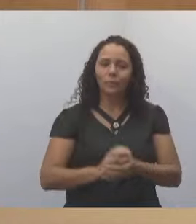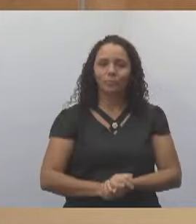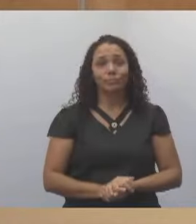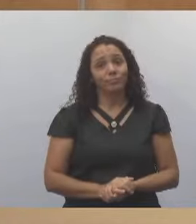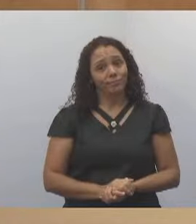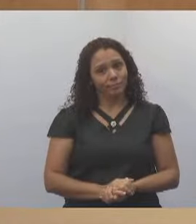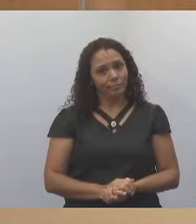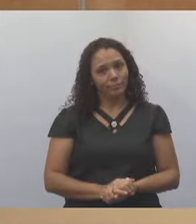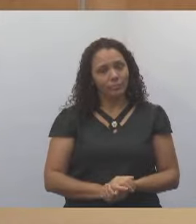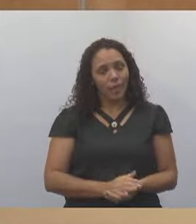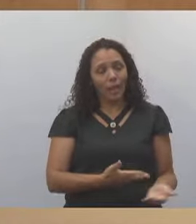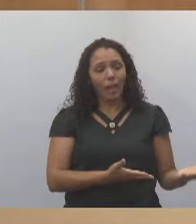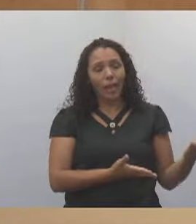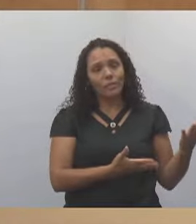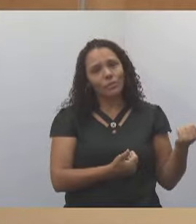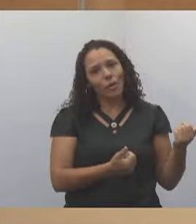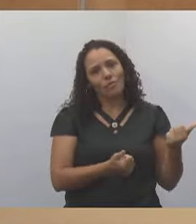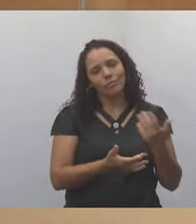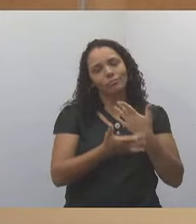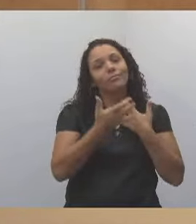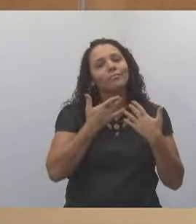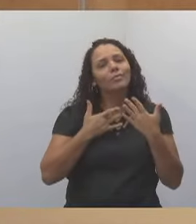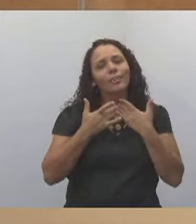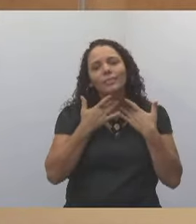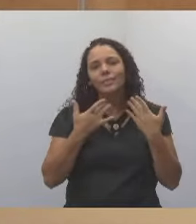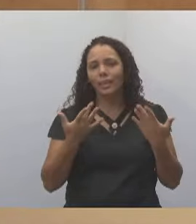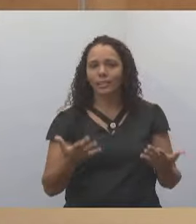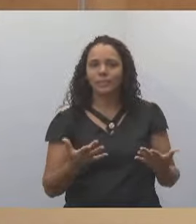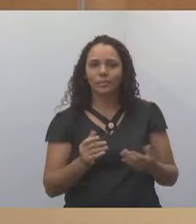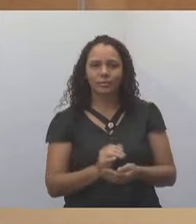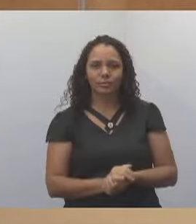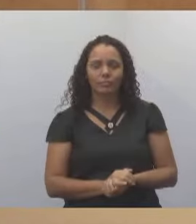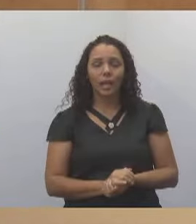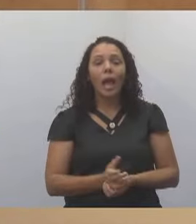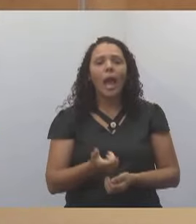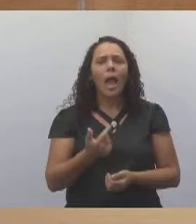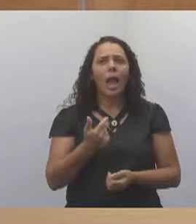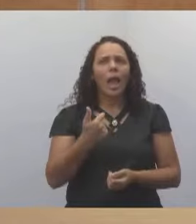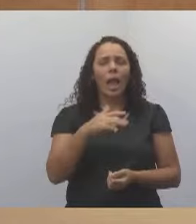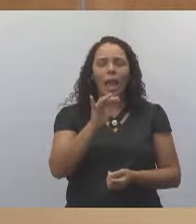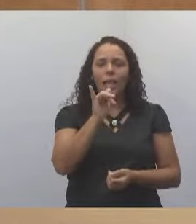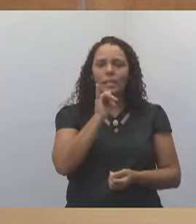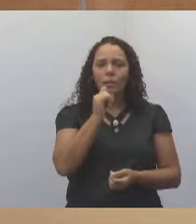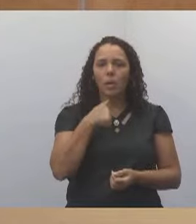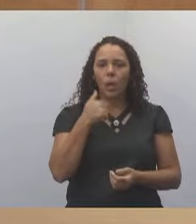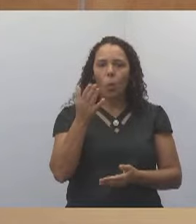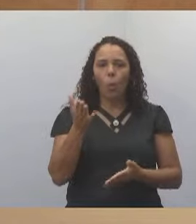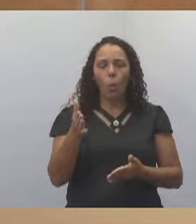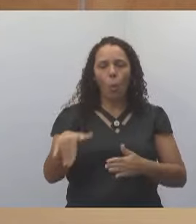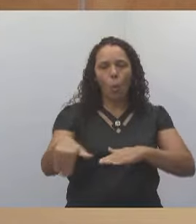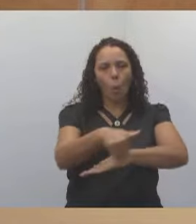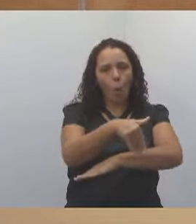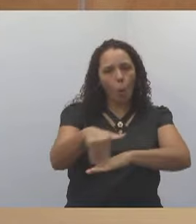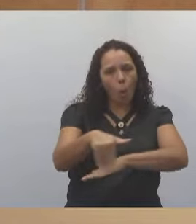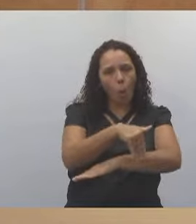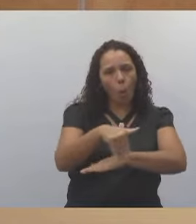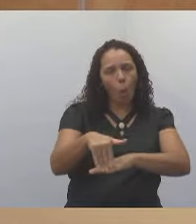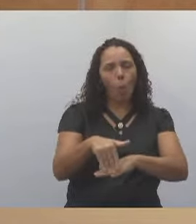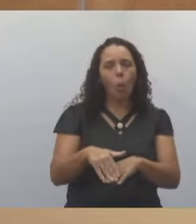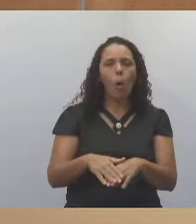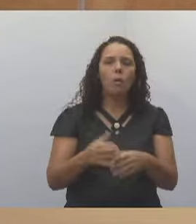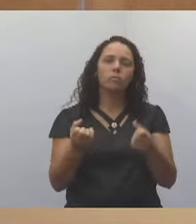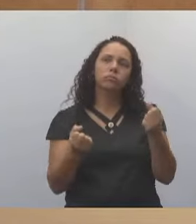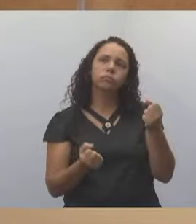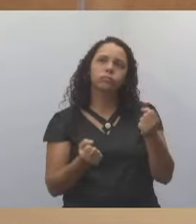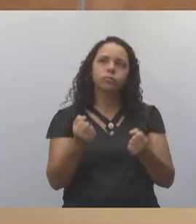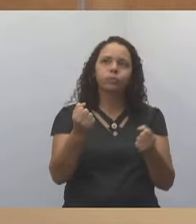E eu estive numa avenida não muito movimentada e parou um motoboy e falou comigo, nossa, você é vereadora? Sim,